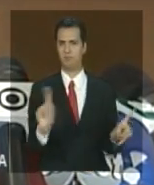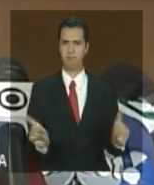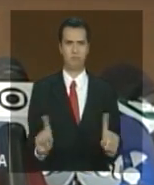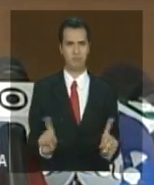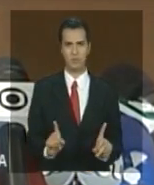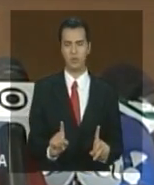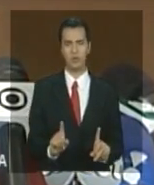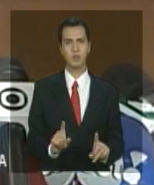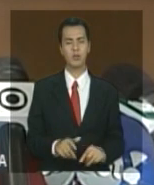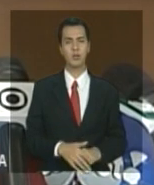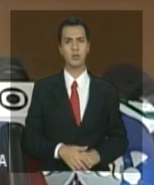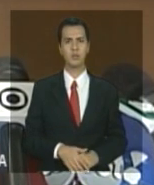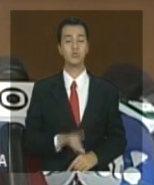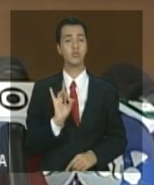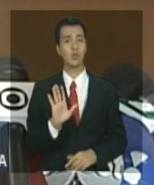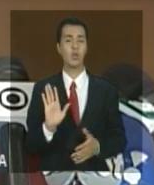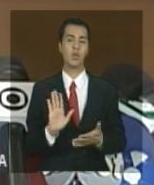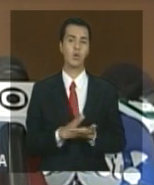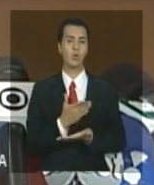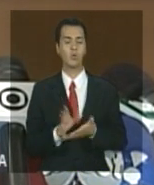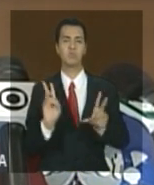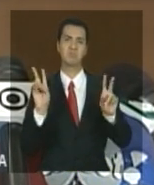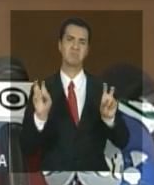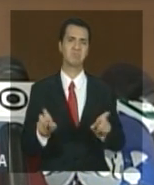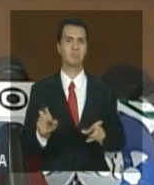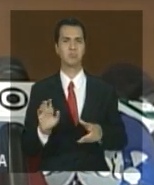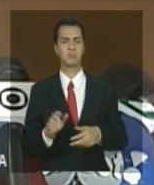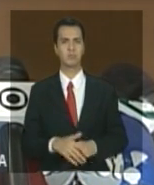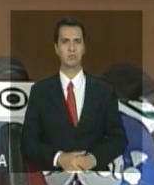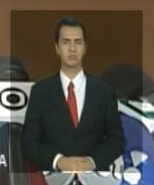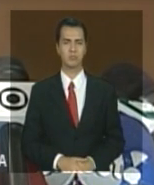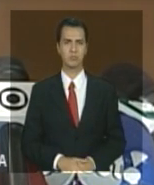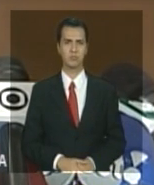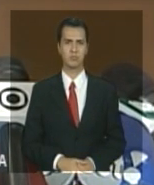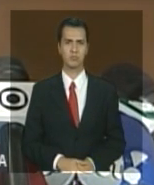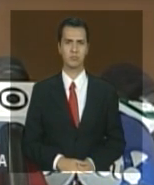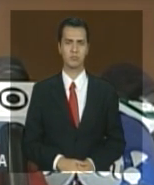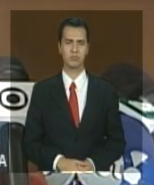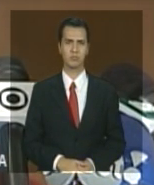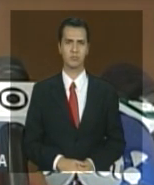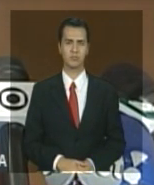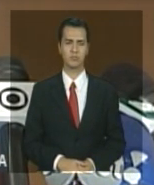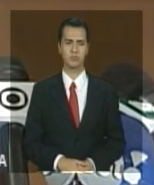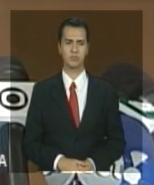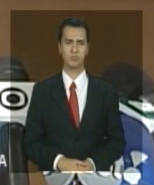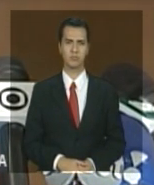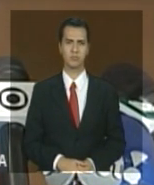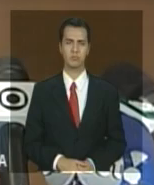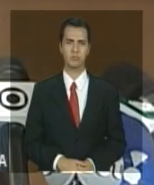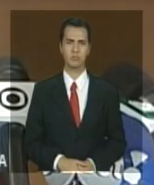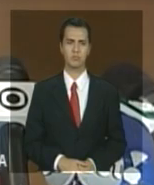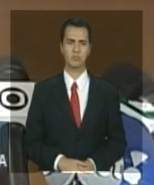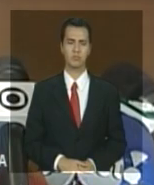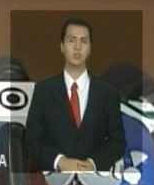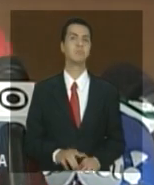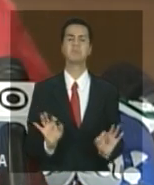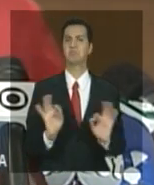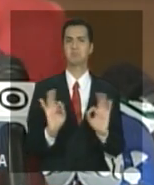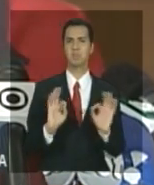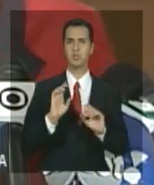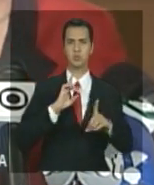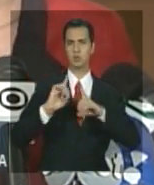parte da discussão. Houve uma manifestação formal sobre apoio para o Conselho de Segurança, presidente? Não teve uma